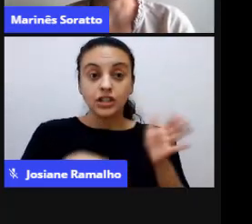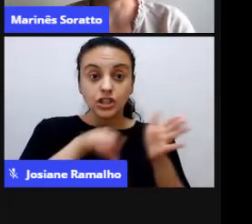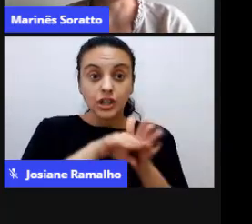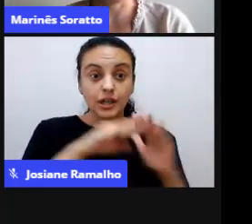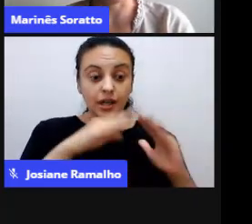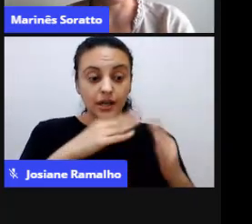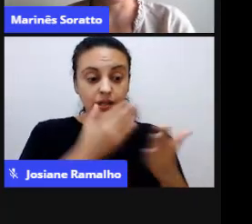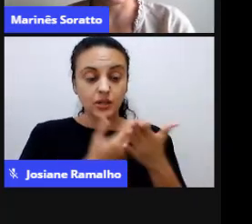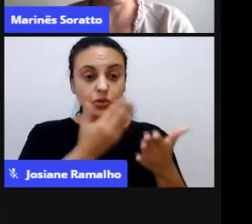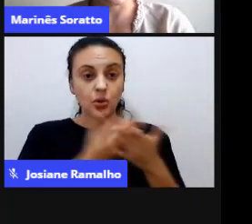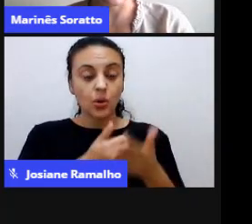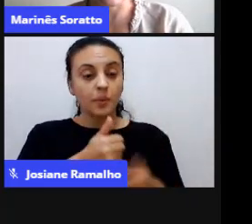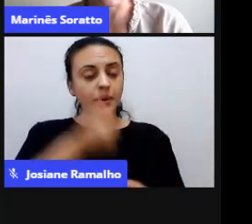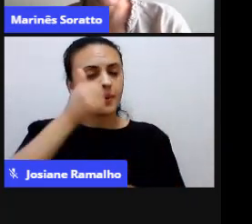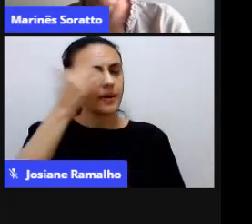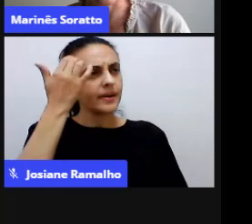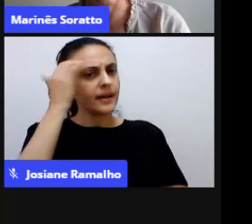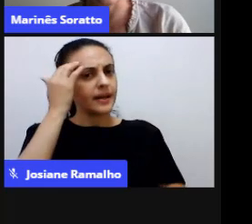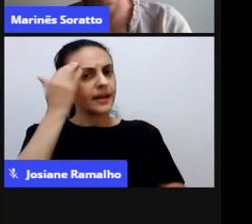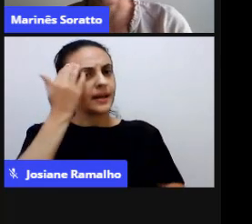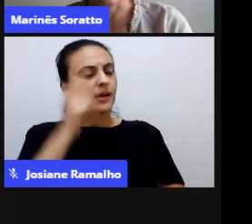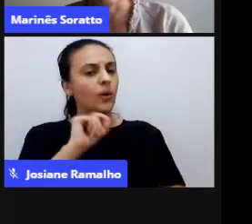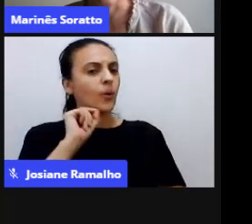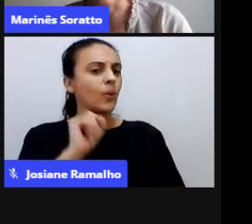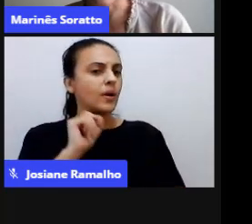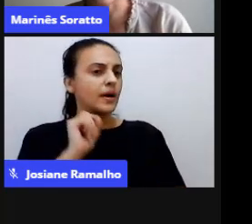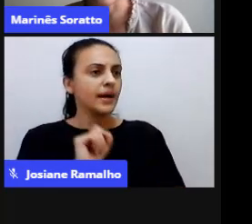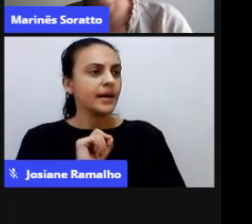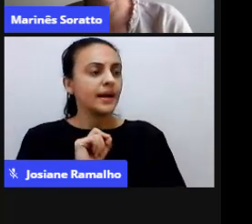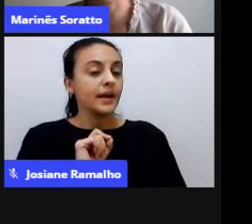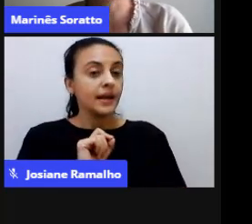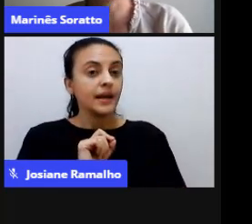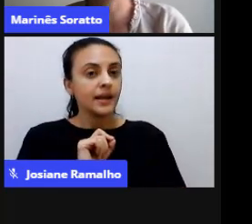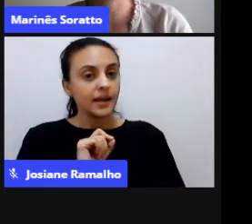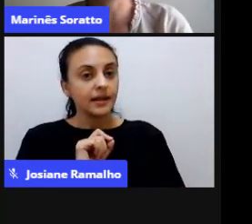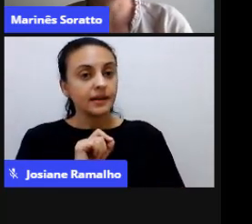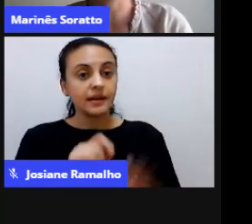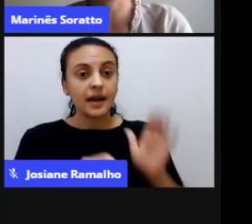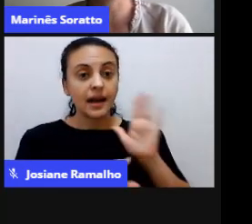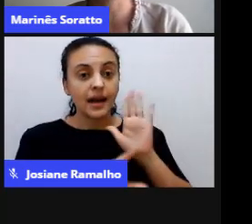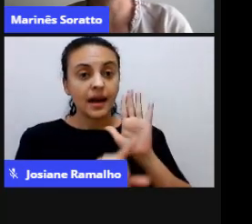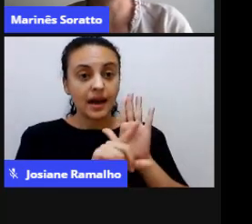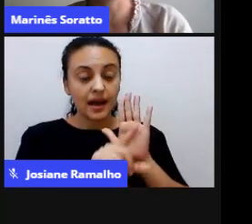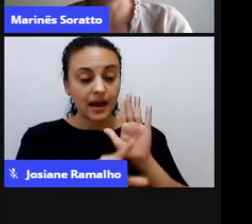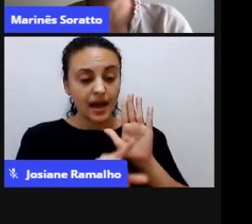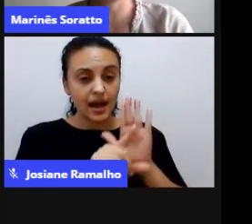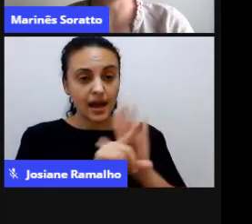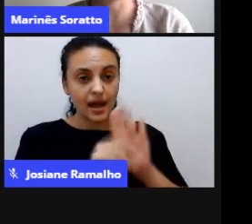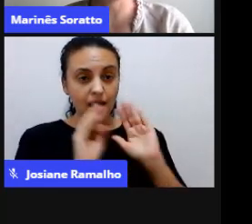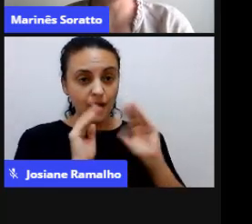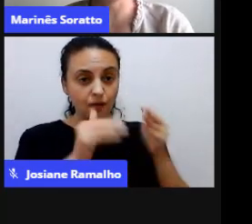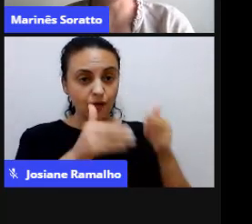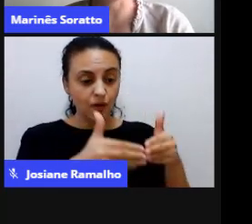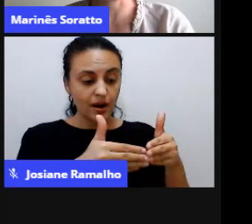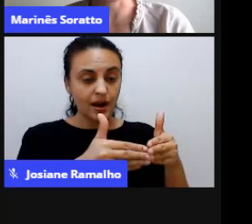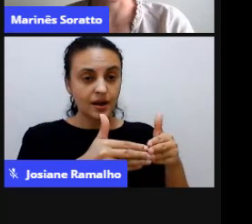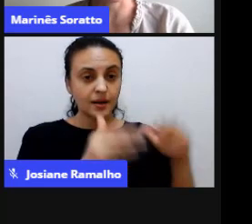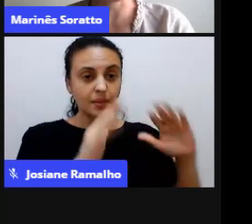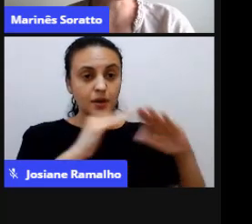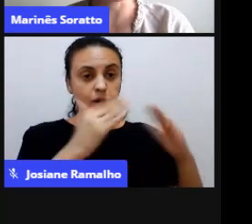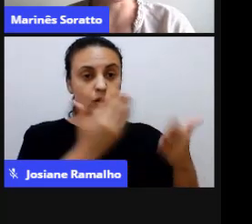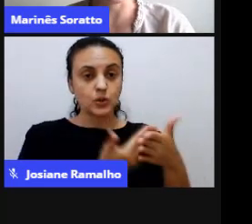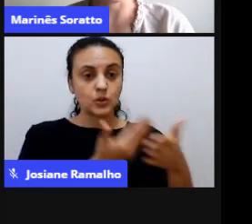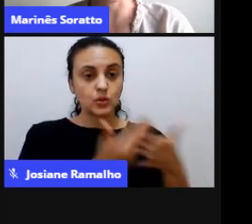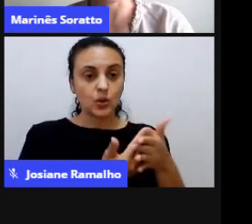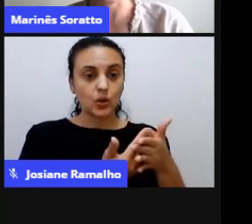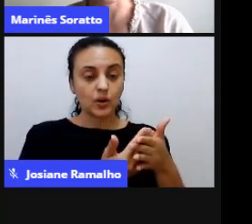entendimento que se teve, né, o que ainda acaba tendo, é que esta é uma lei para ser trabalhada nas escolas em territórios indígenas, né,